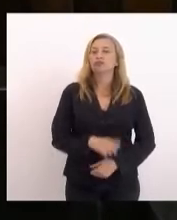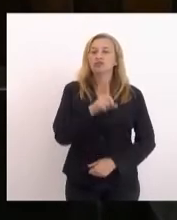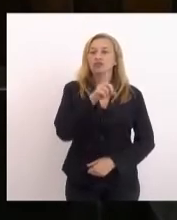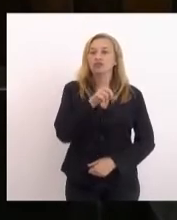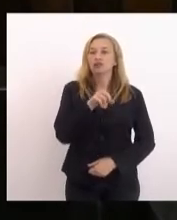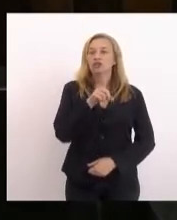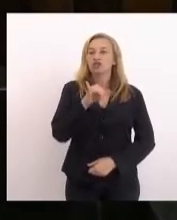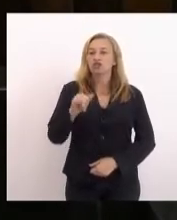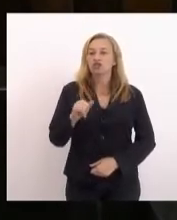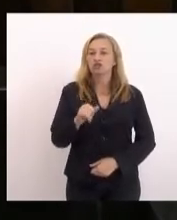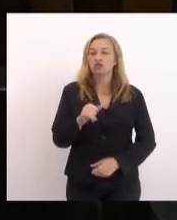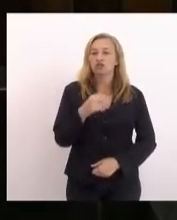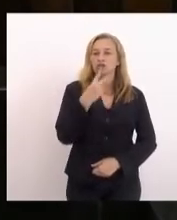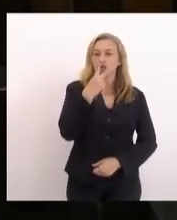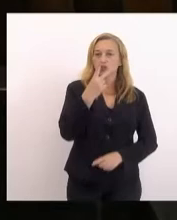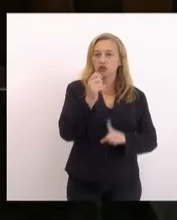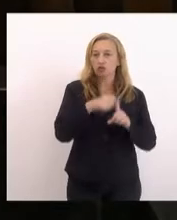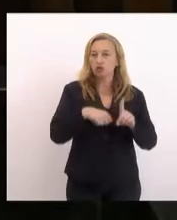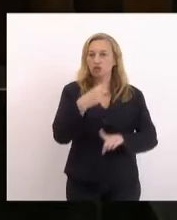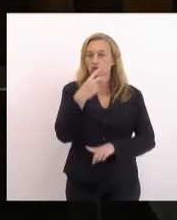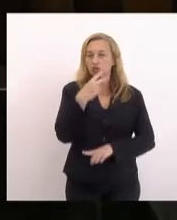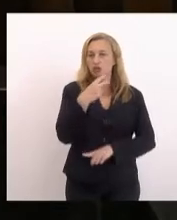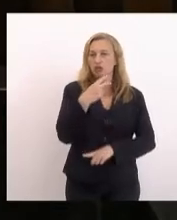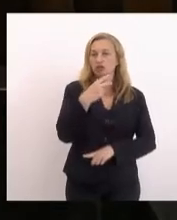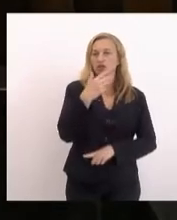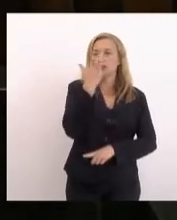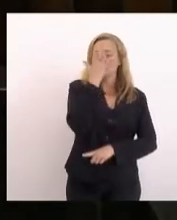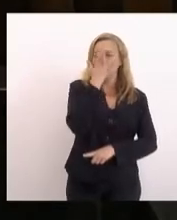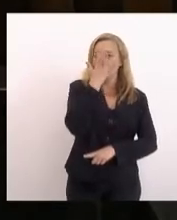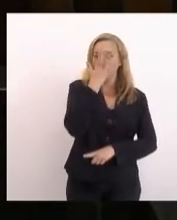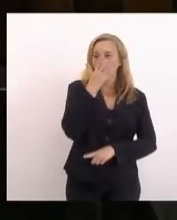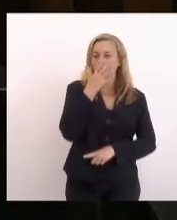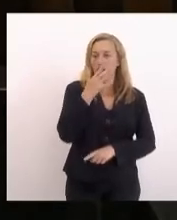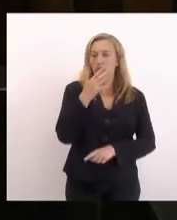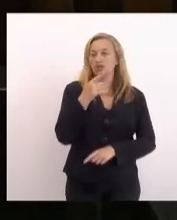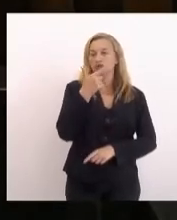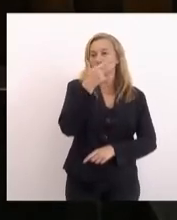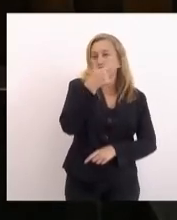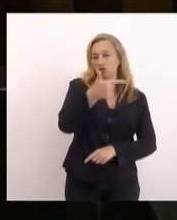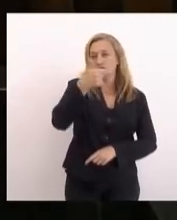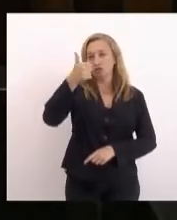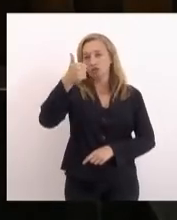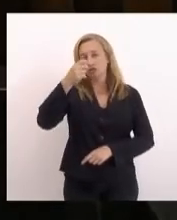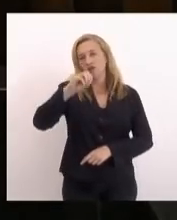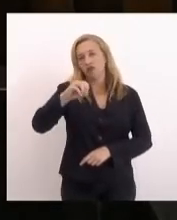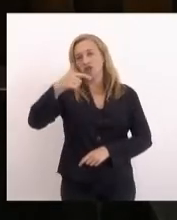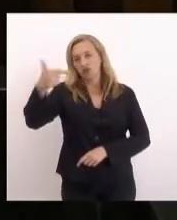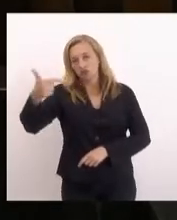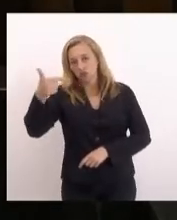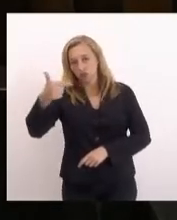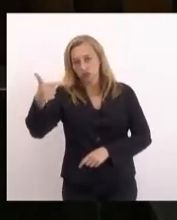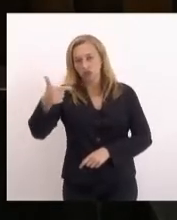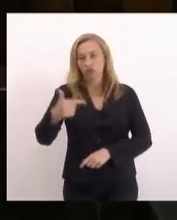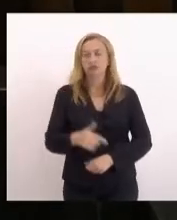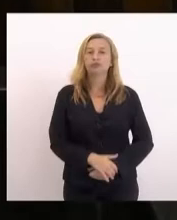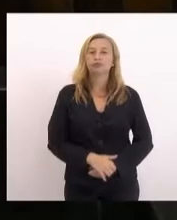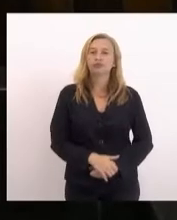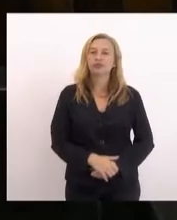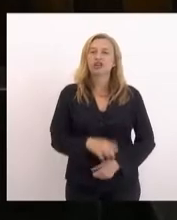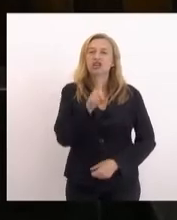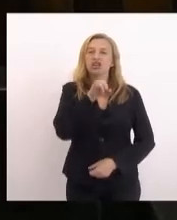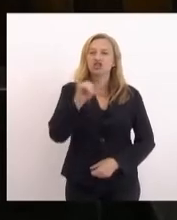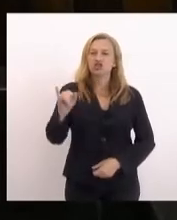2/2/2022. Olha que data simbólica, deputada Lucinha. 2/2/2022. dia